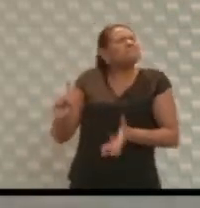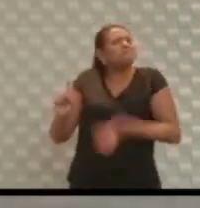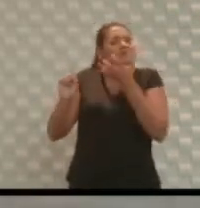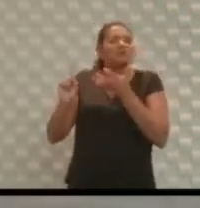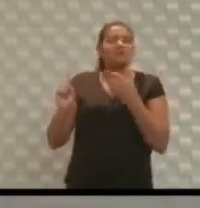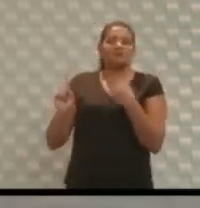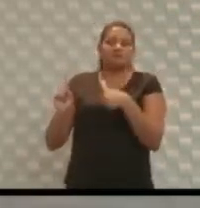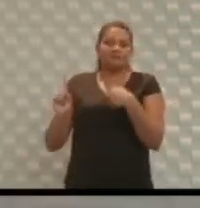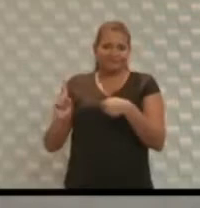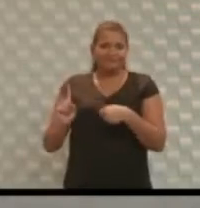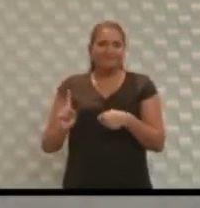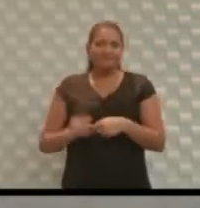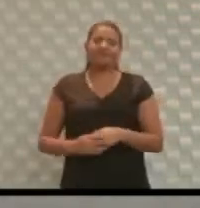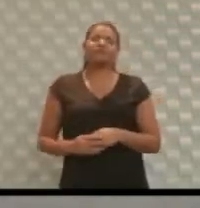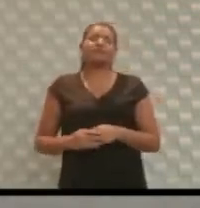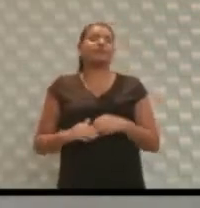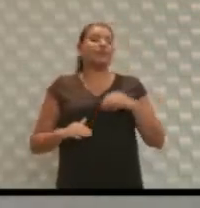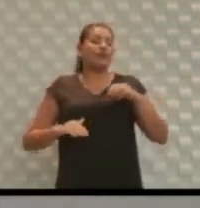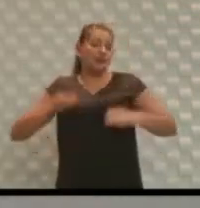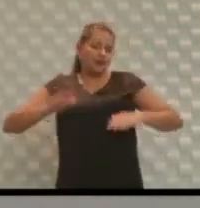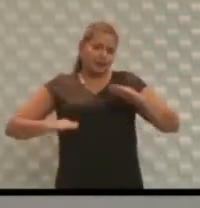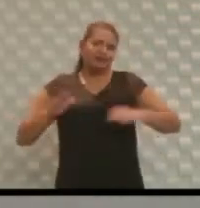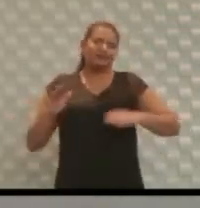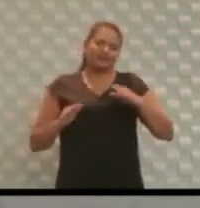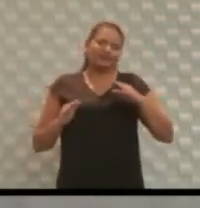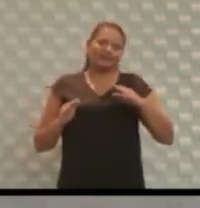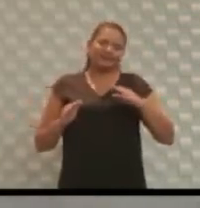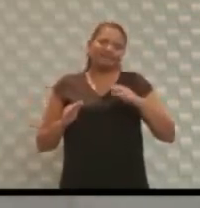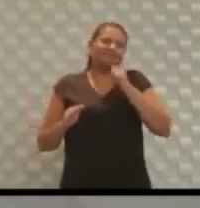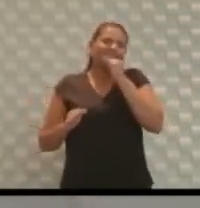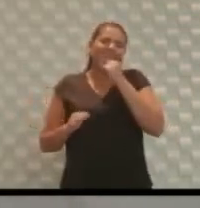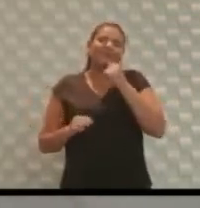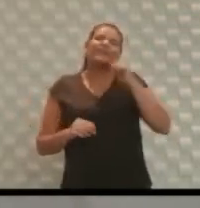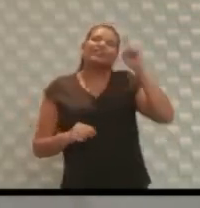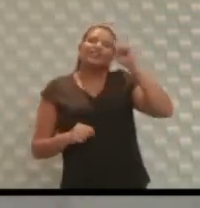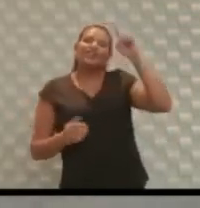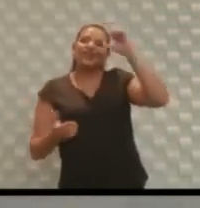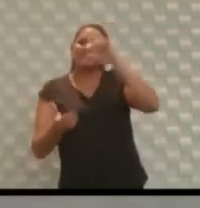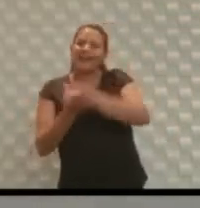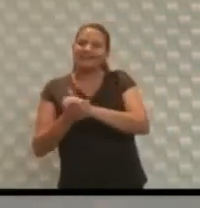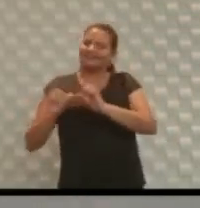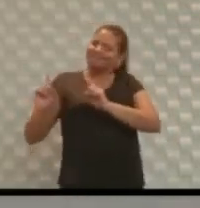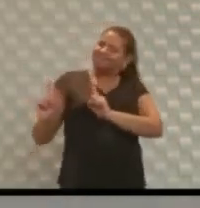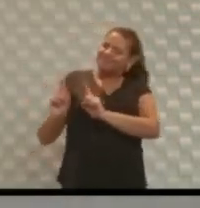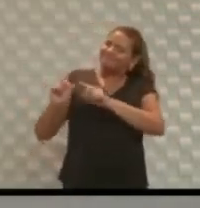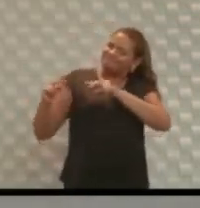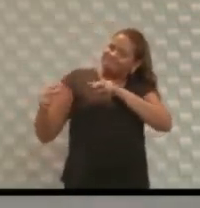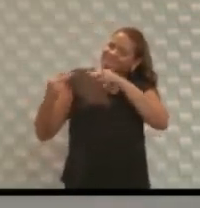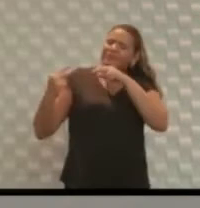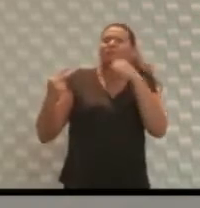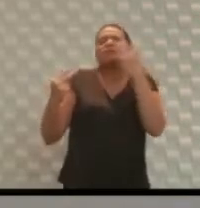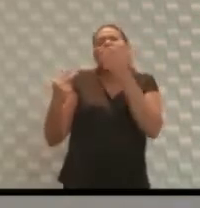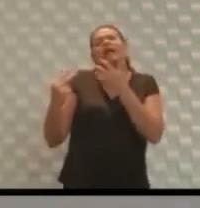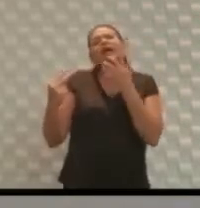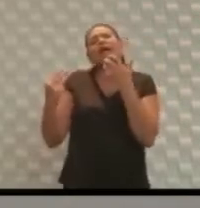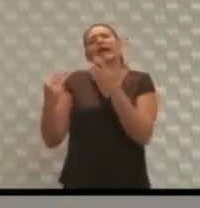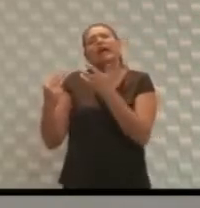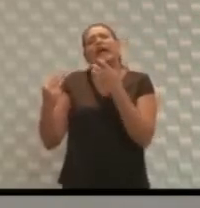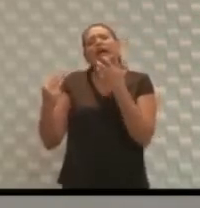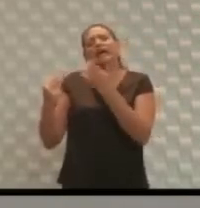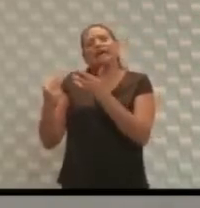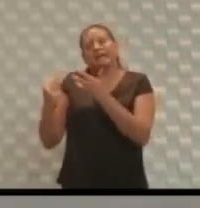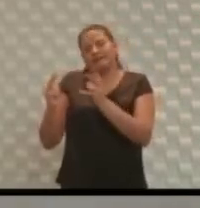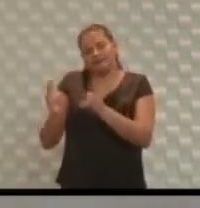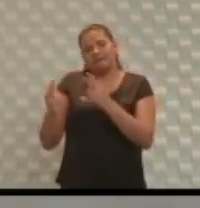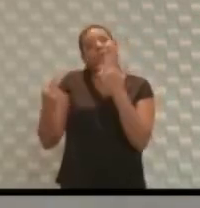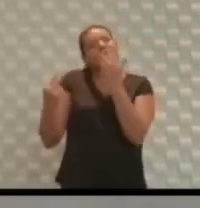gente casa e... casa apaixonado, eu acho que ninguém é bobo aqui, né, para casar com alguém que não gosta, ou que, alguém que